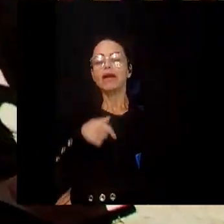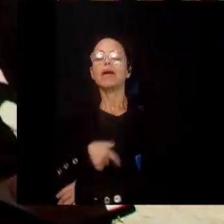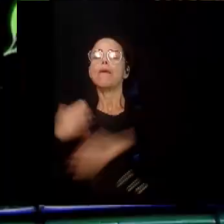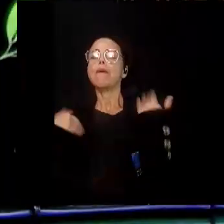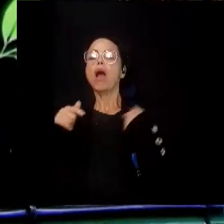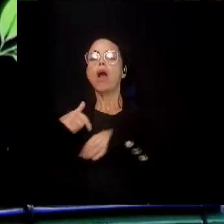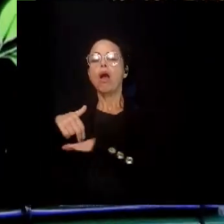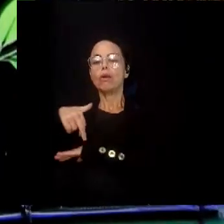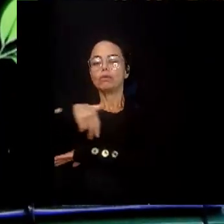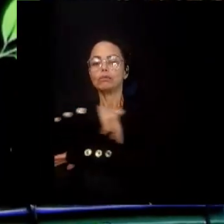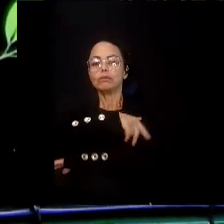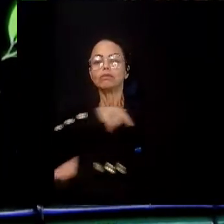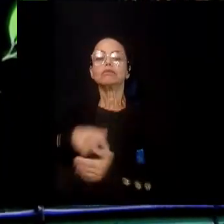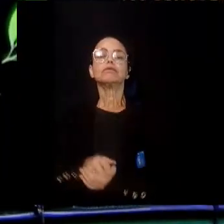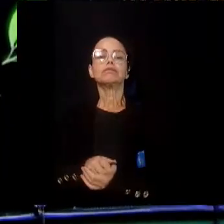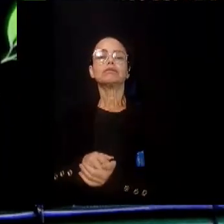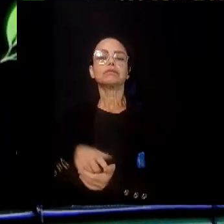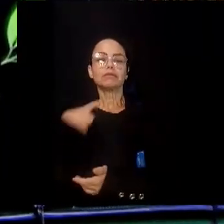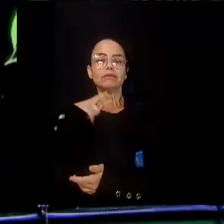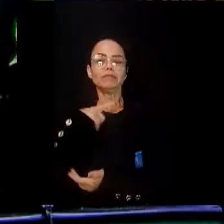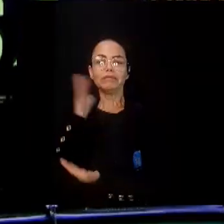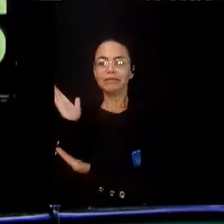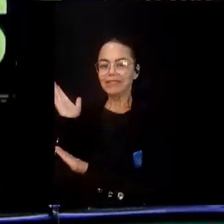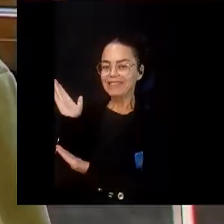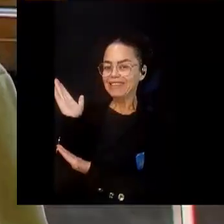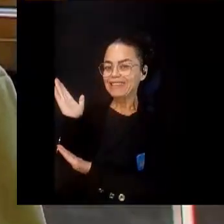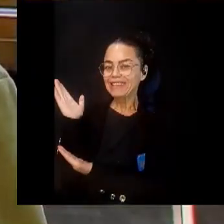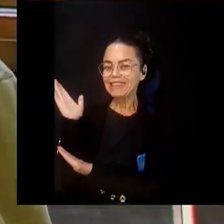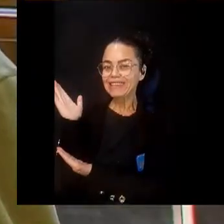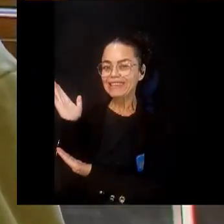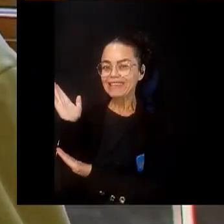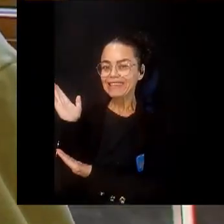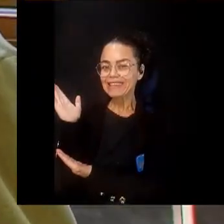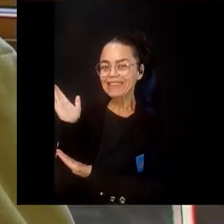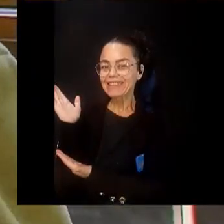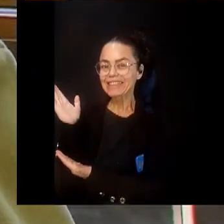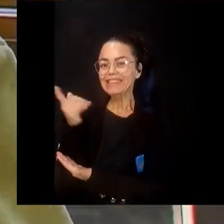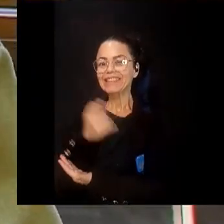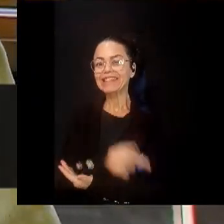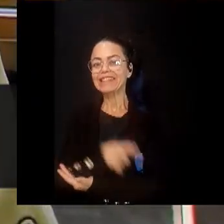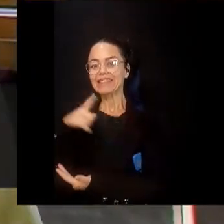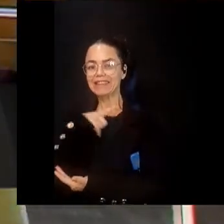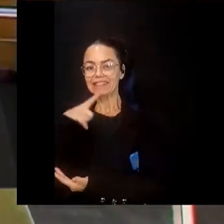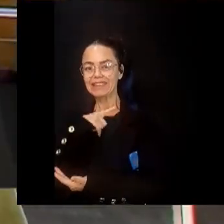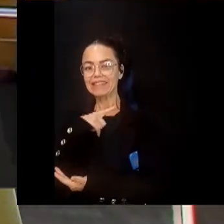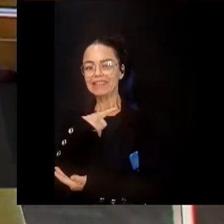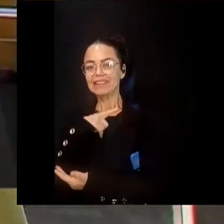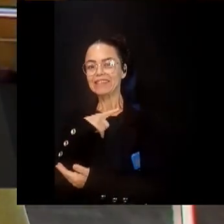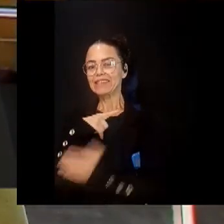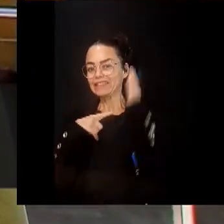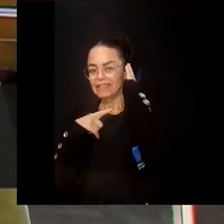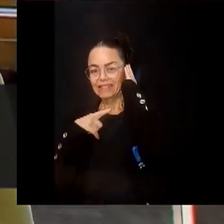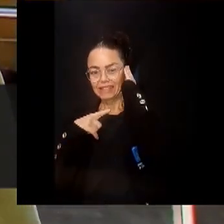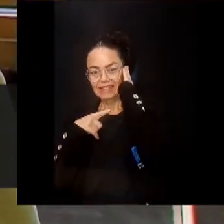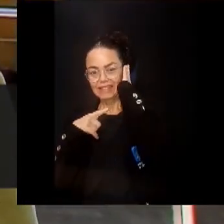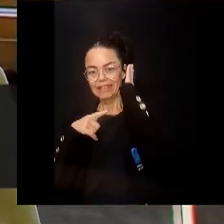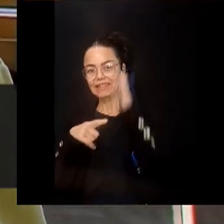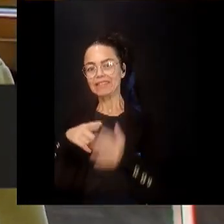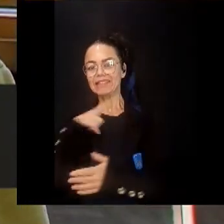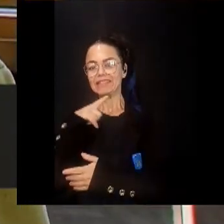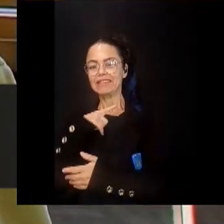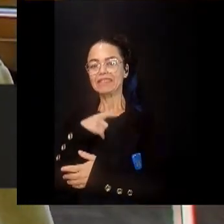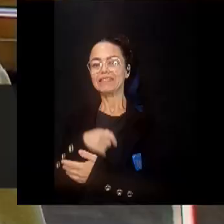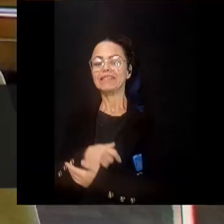visitantes encontram atrações que unem diversão e aprendizado. A gente tem programação de visitação nos nossos espaços, do